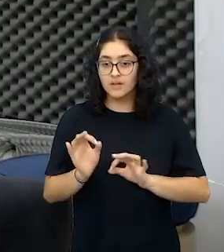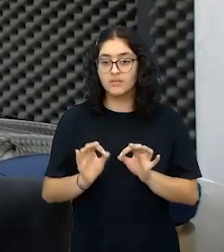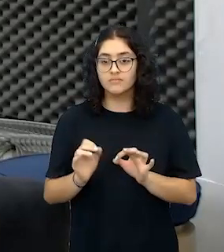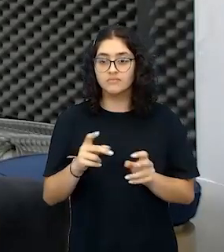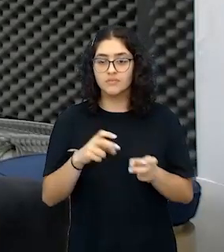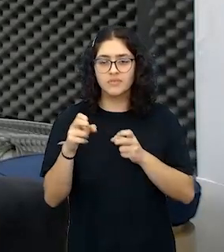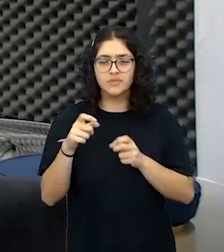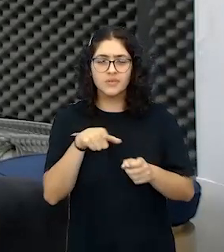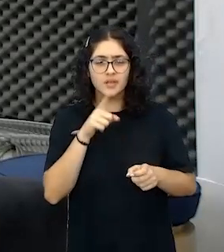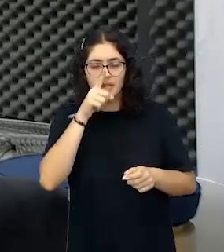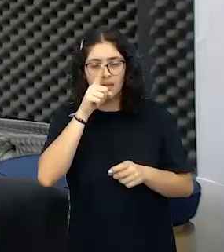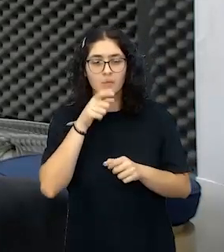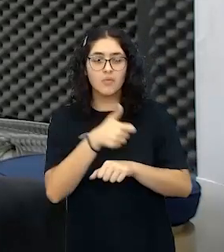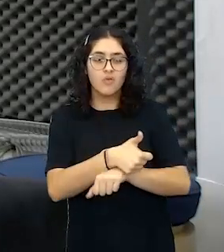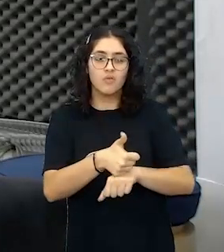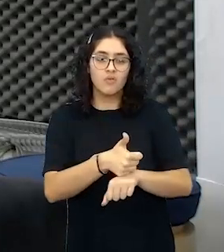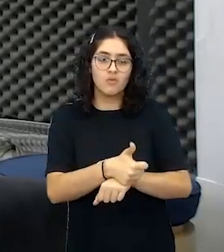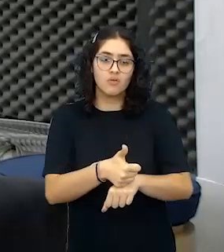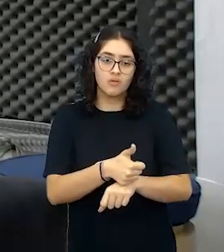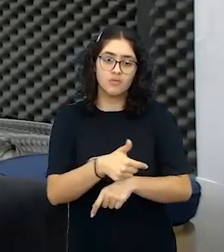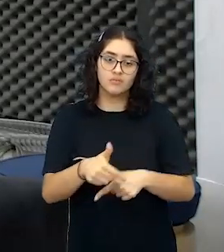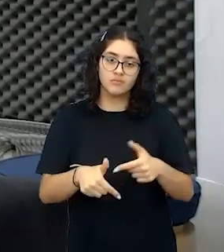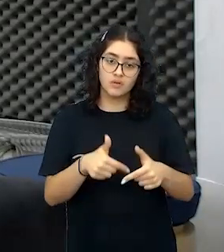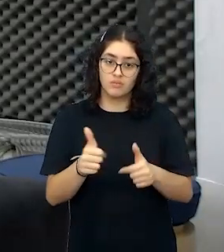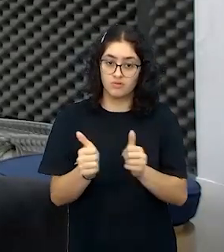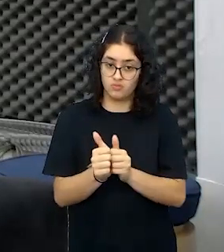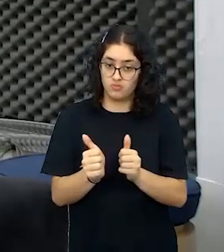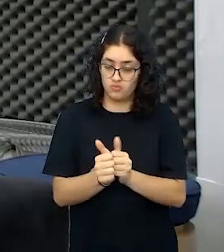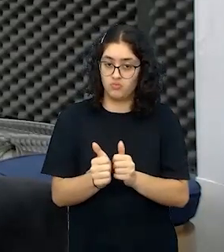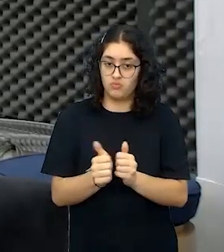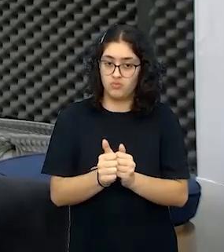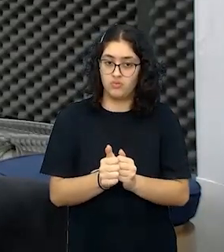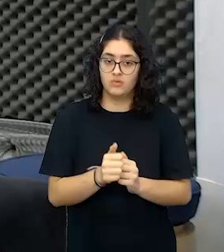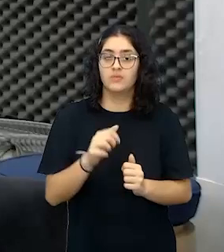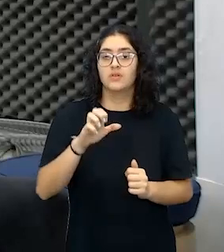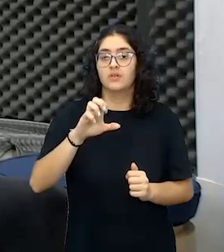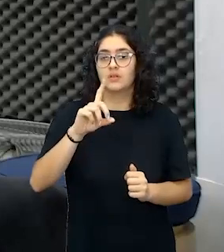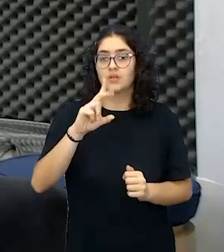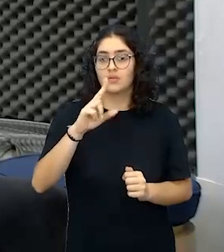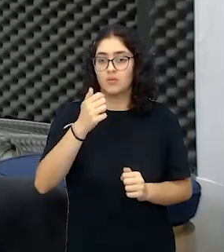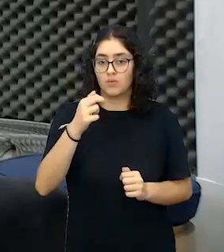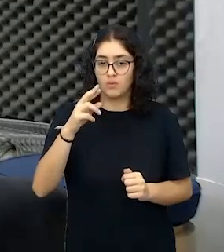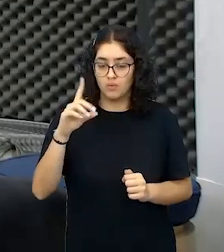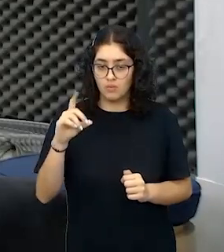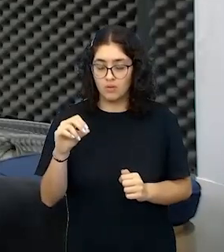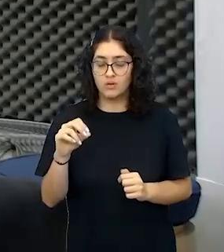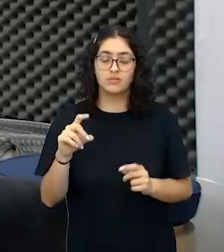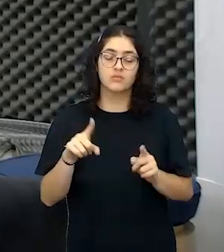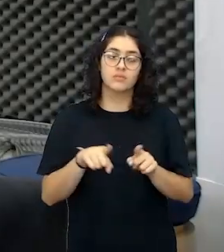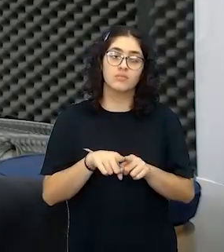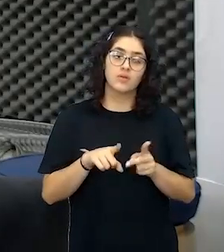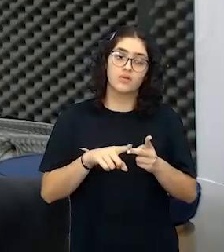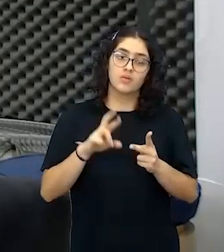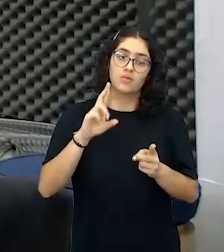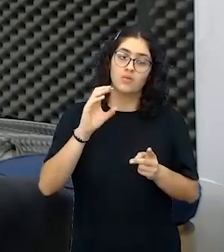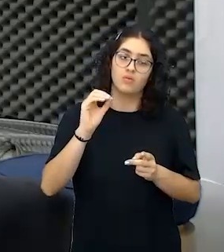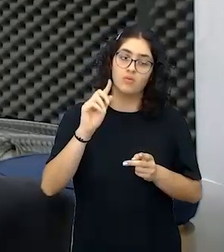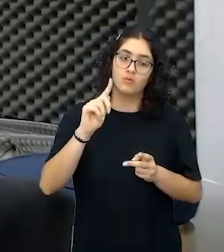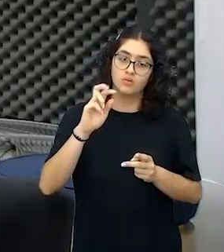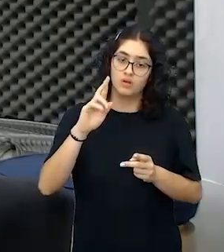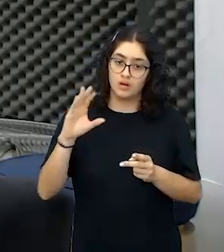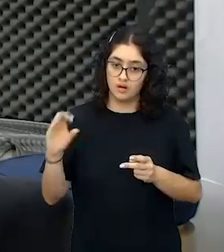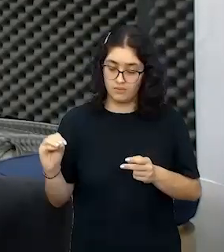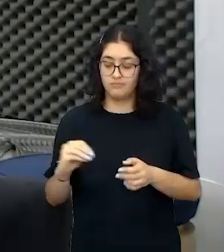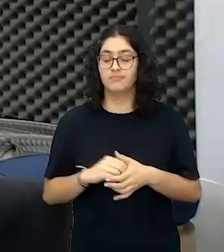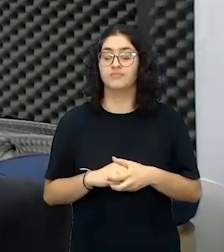percepção de risco com os profissionais que trabalham sempre conosco, né? O Eduardo de Andrade e o Rogério Ribeiro. E hoje